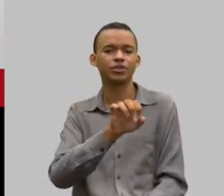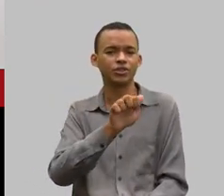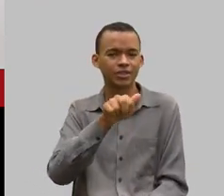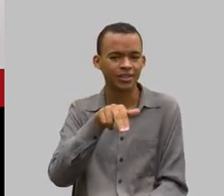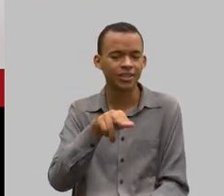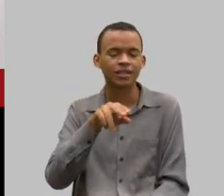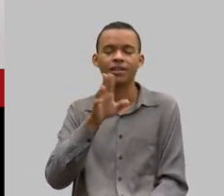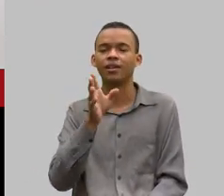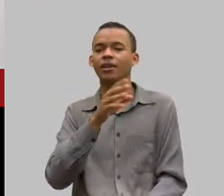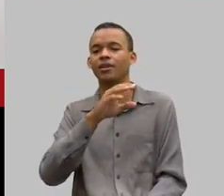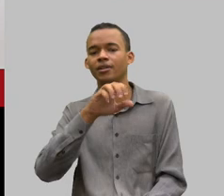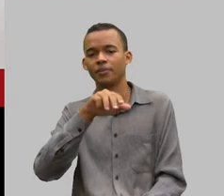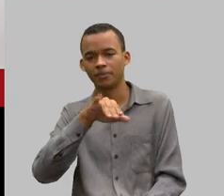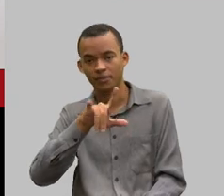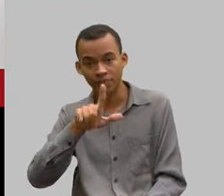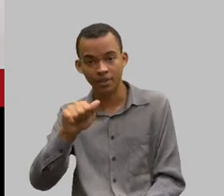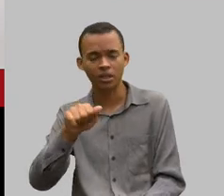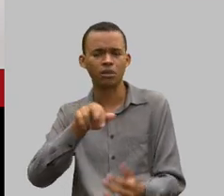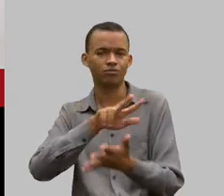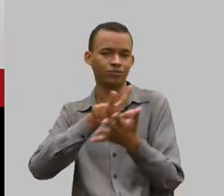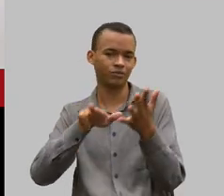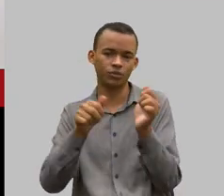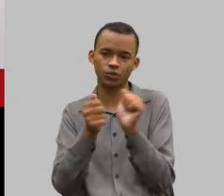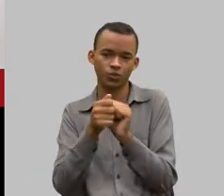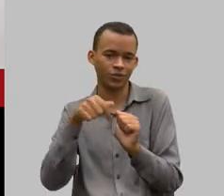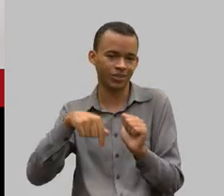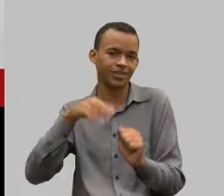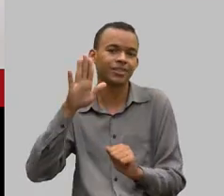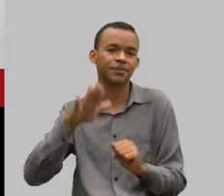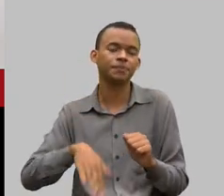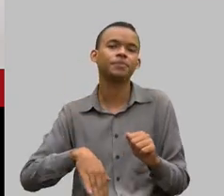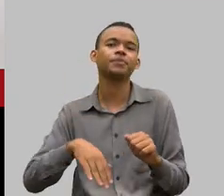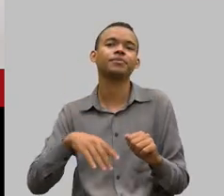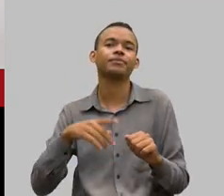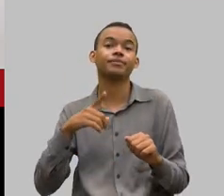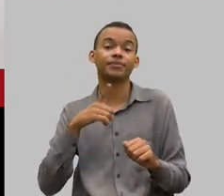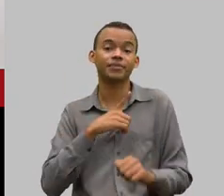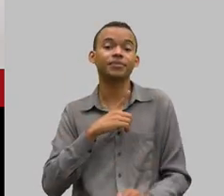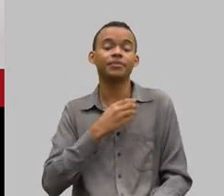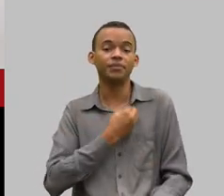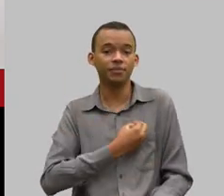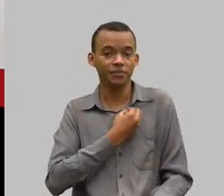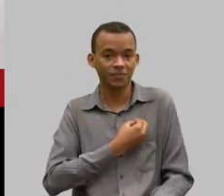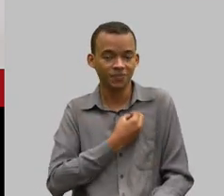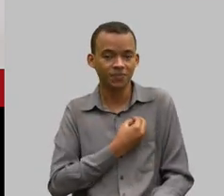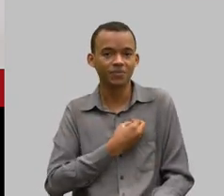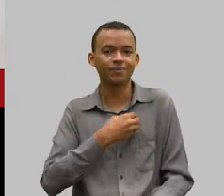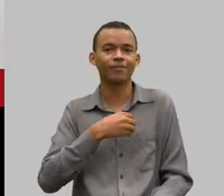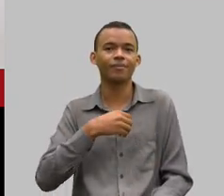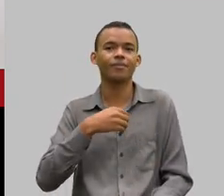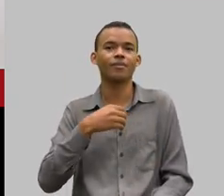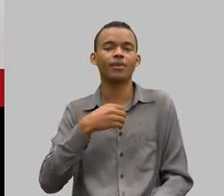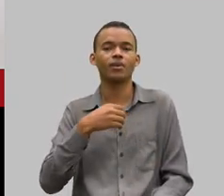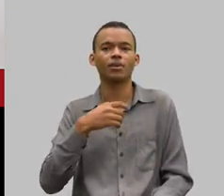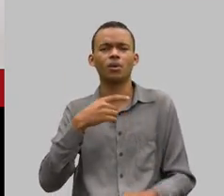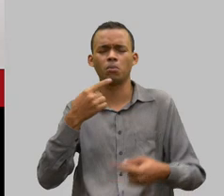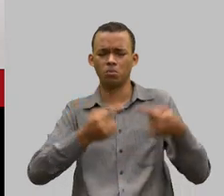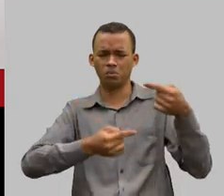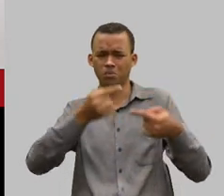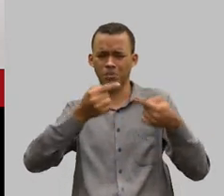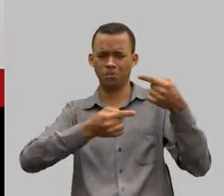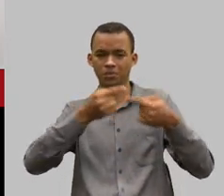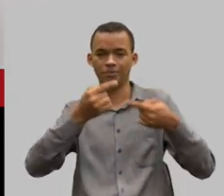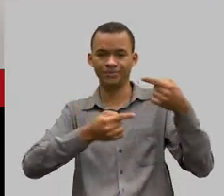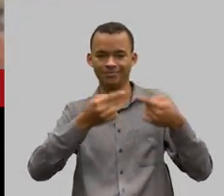conosco também nesta tarde eh existe aqui né um debate do que é o possível do